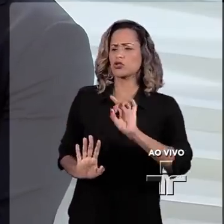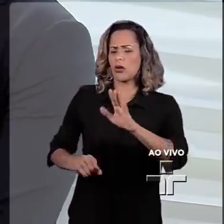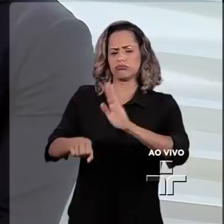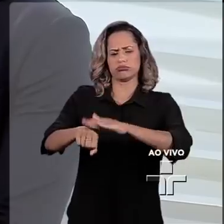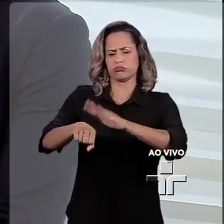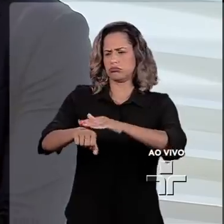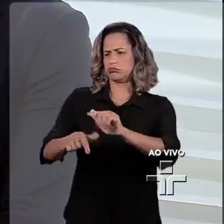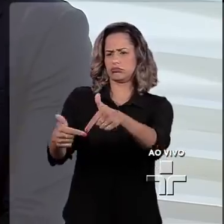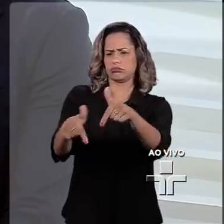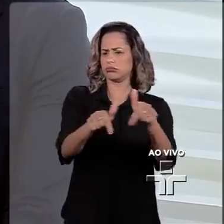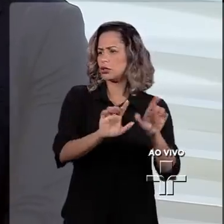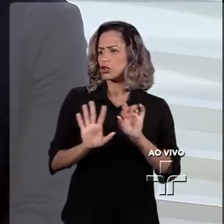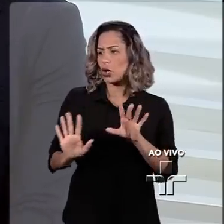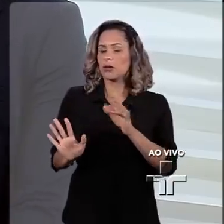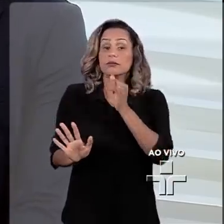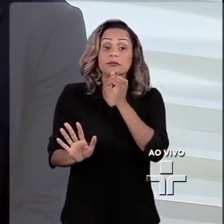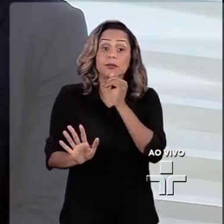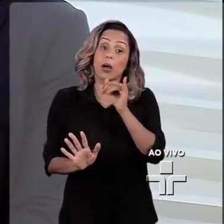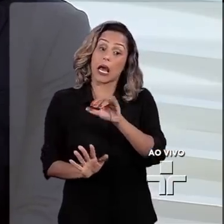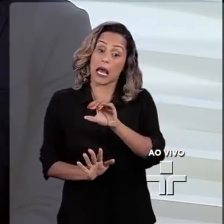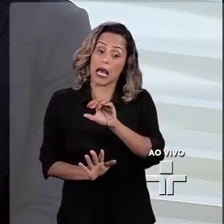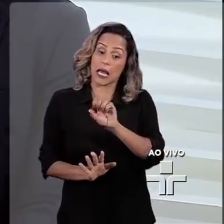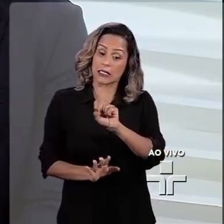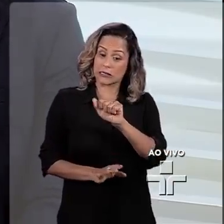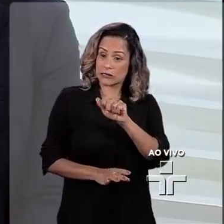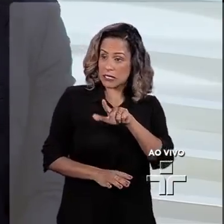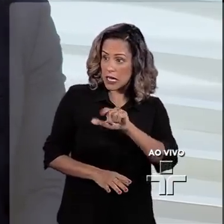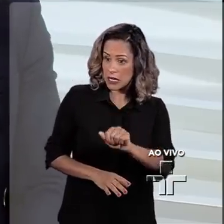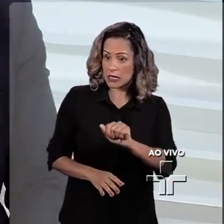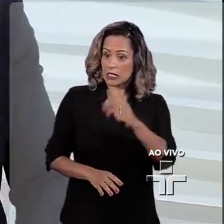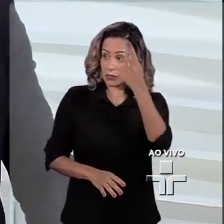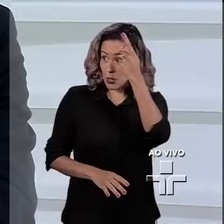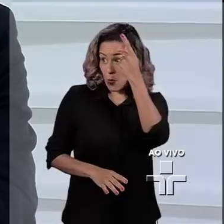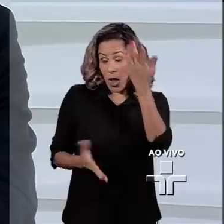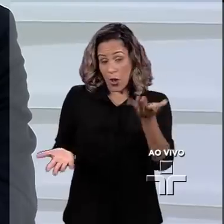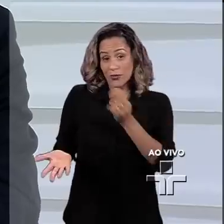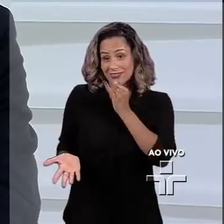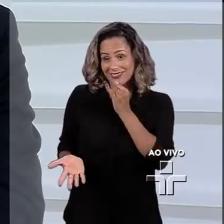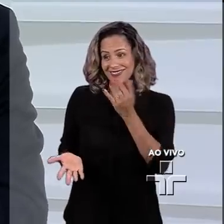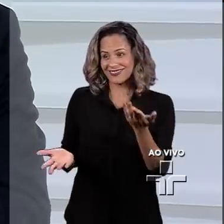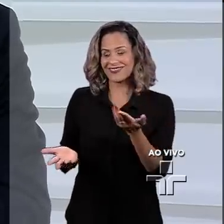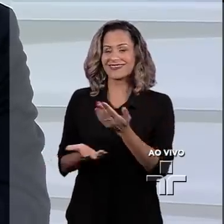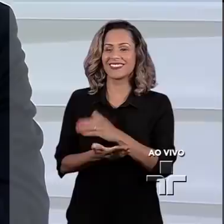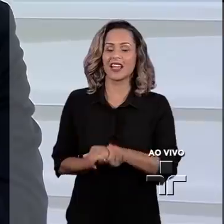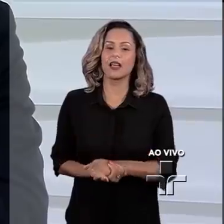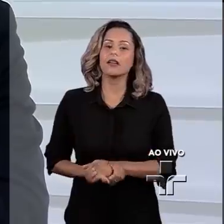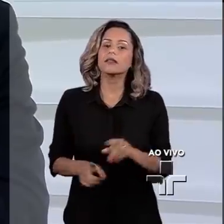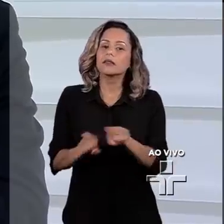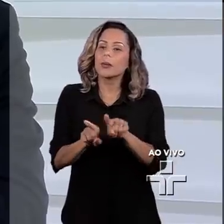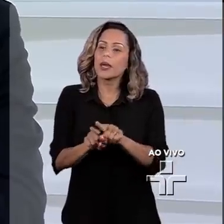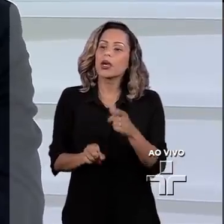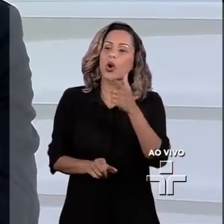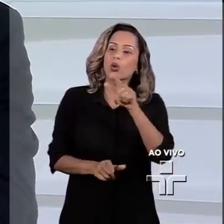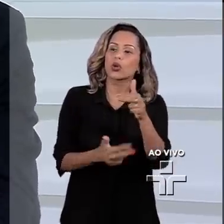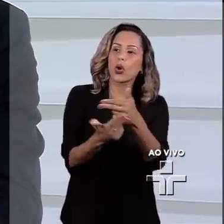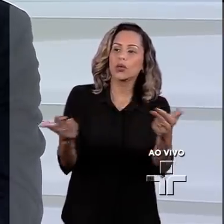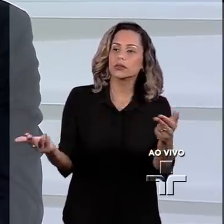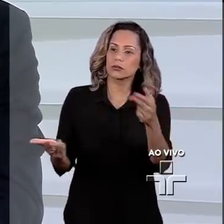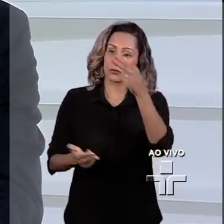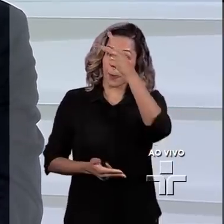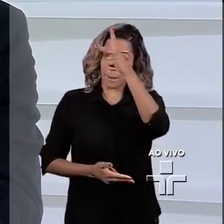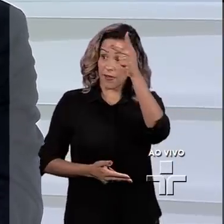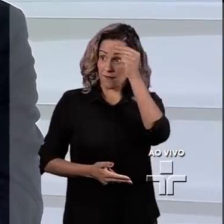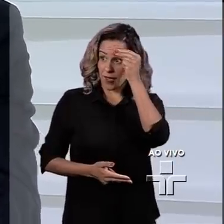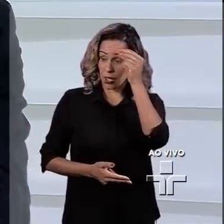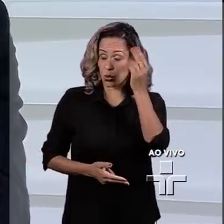coisas que... Aí está puxando a sardinha para o Marcos Mendonça aqui. Também, claro. Prefeito, uma das coisas que o prefeito Mário Covas iniciou, que é